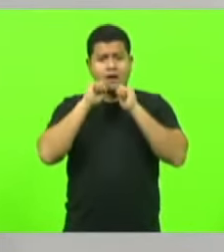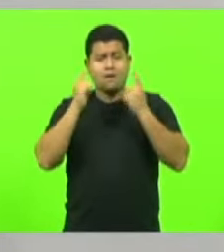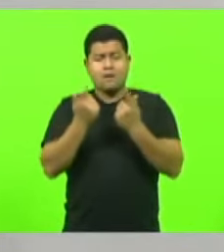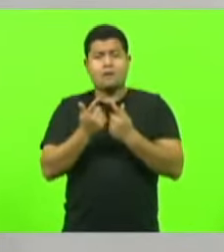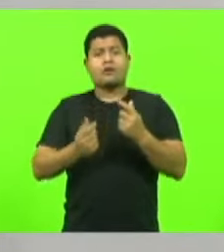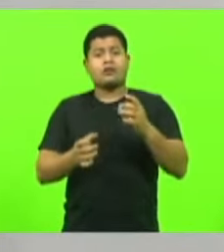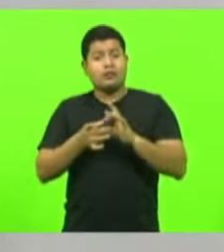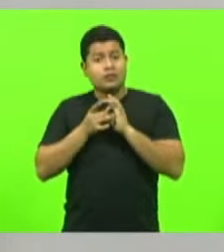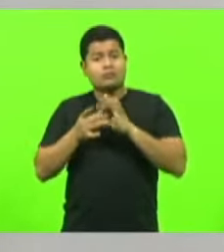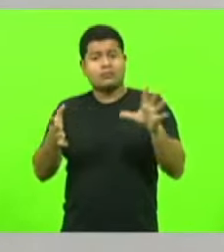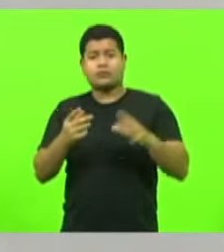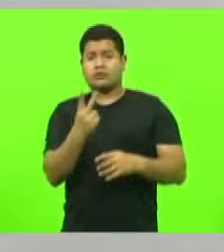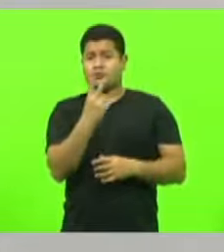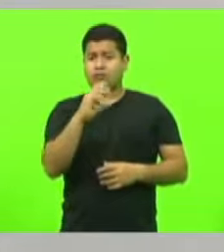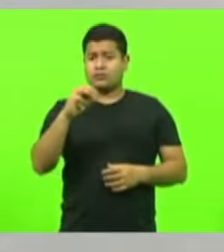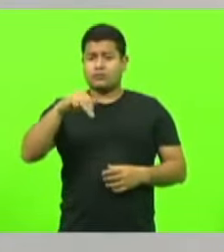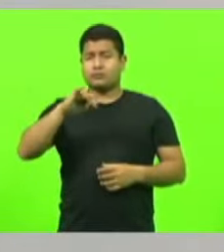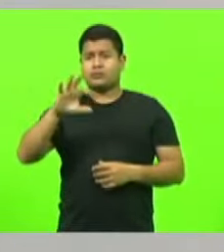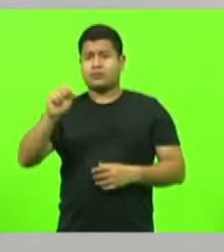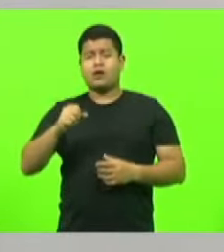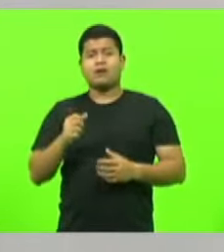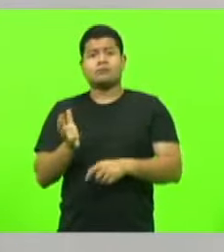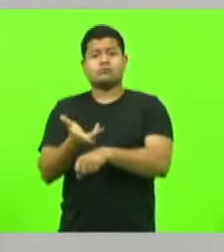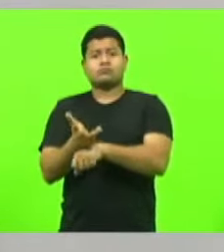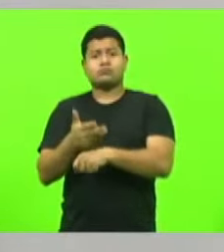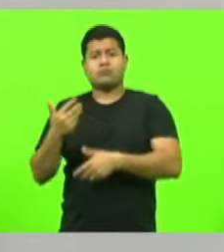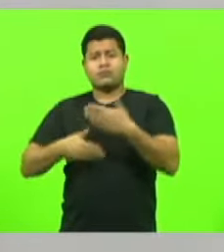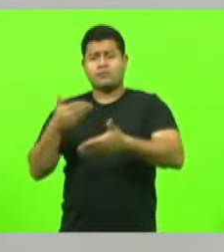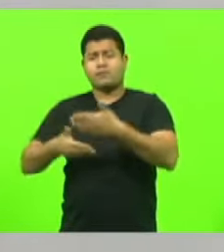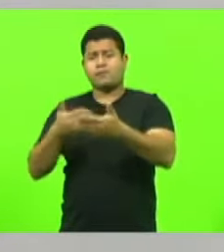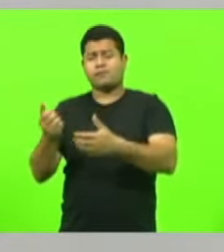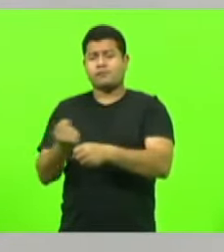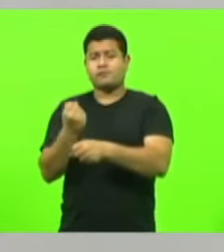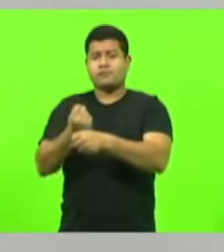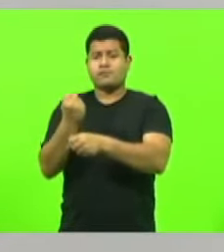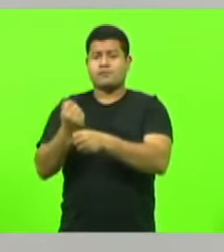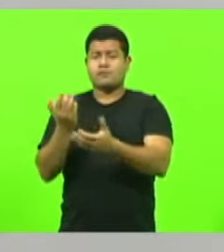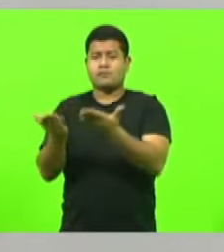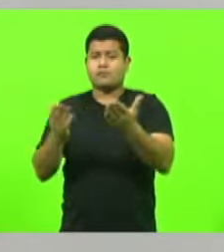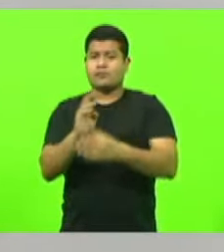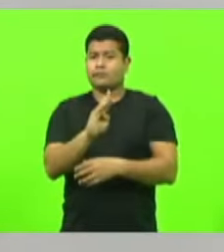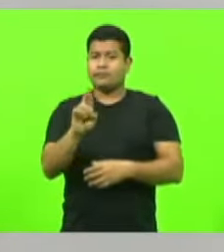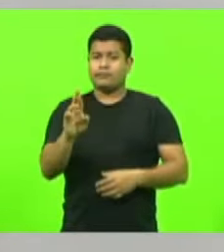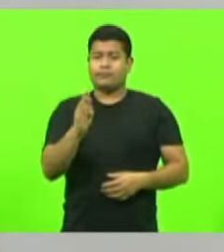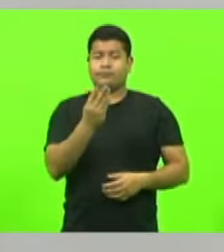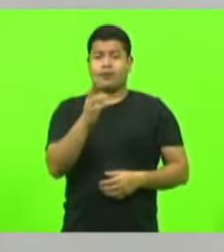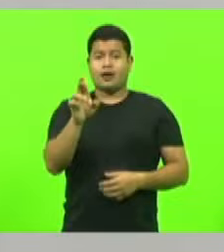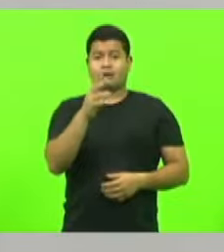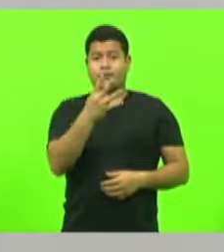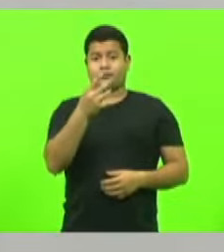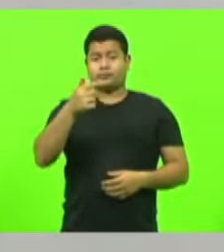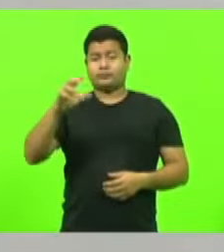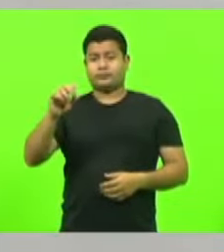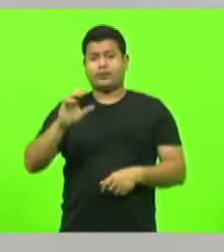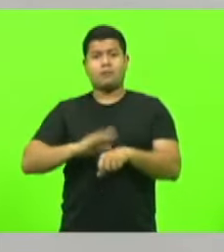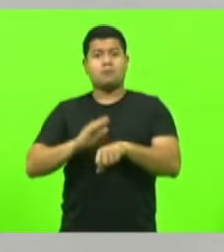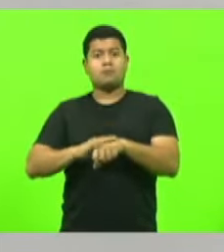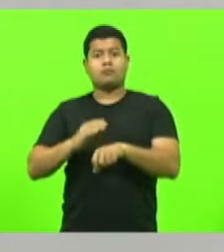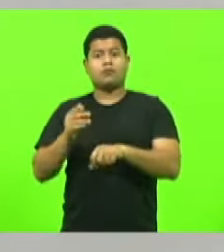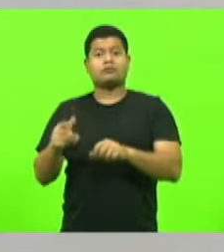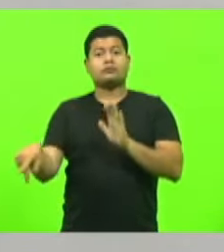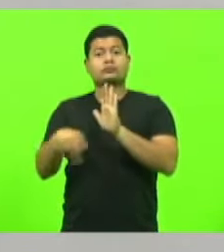200 milhões para acelerar a duplicação da BR-470, que é uma obra federal, não é estadual. E